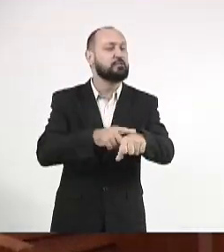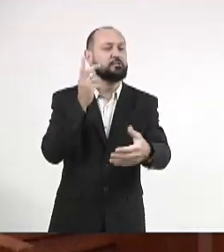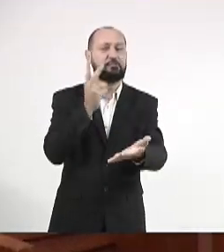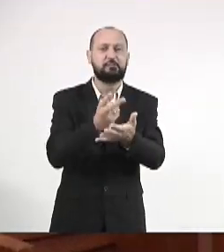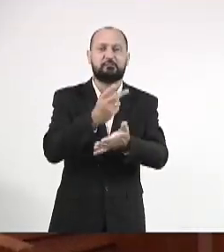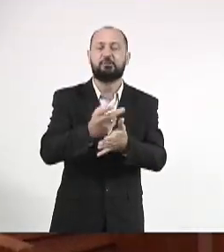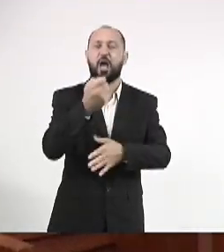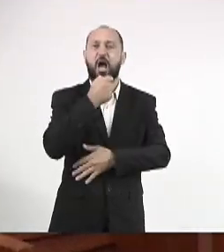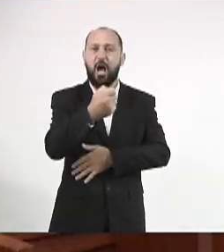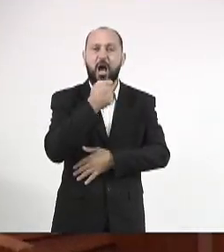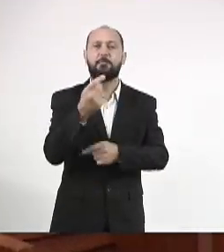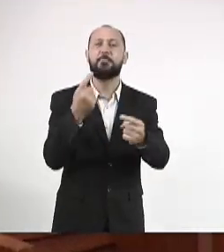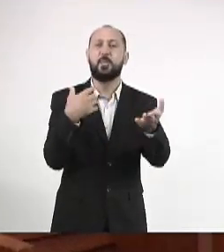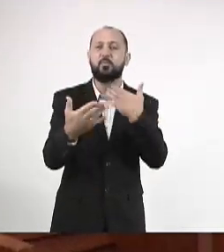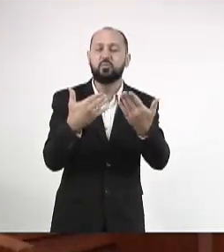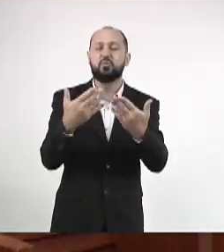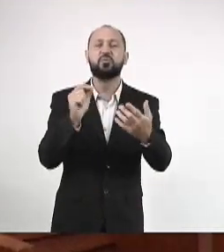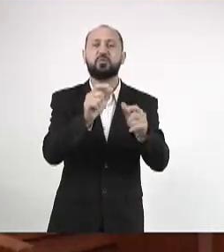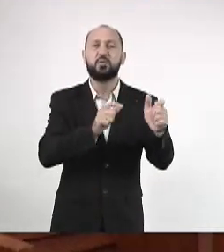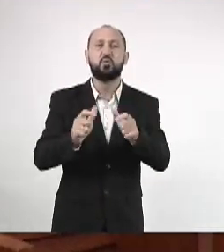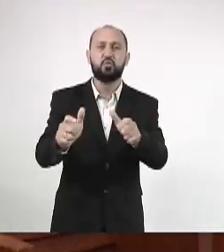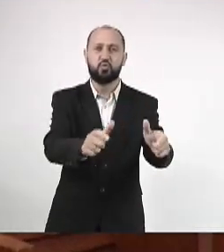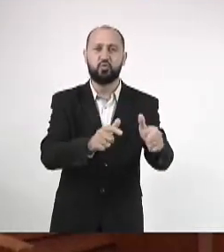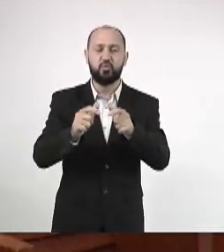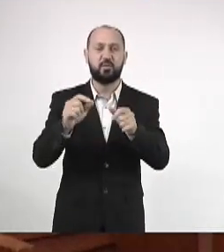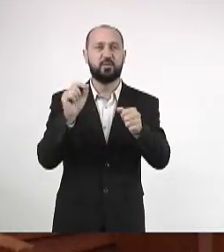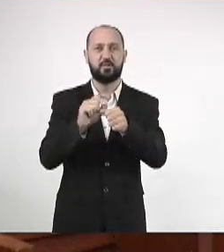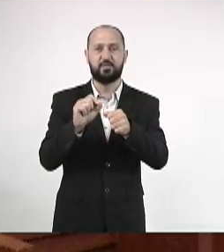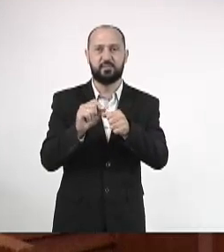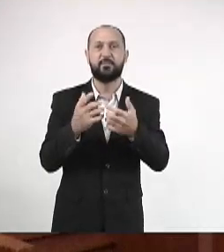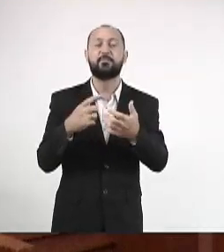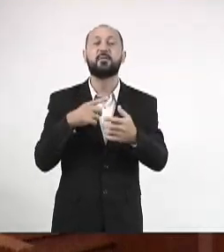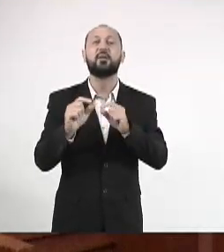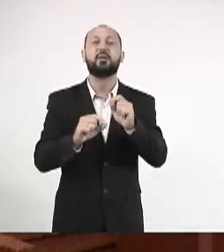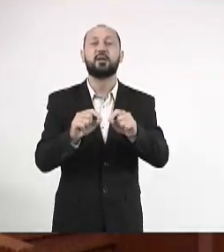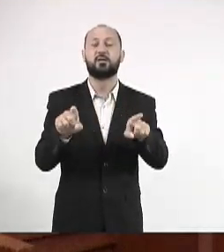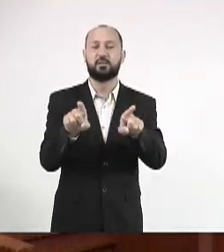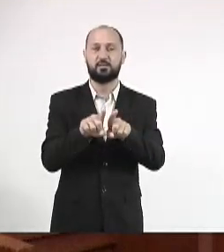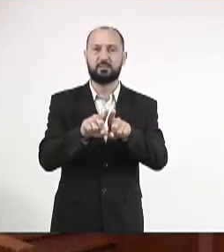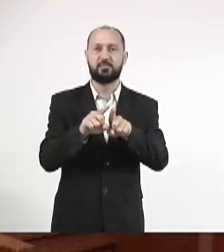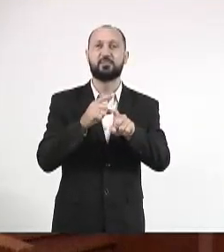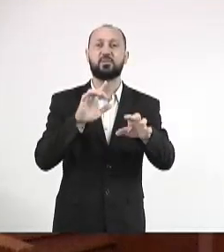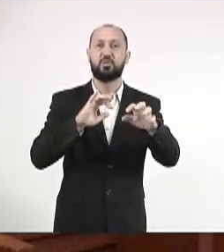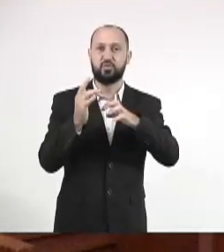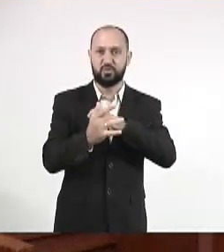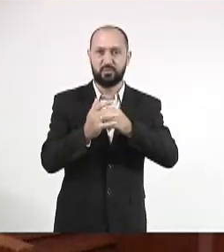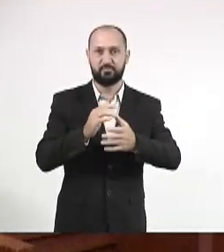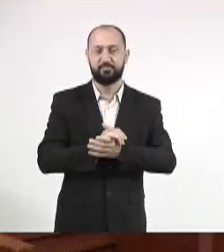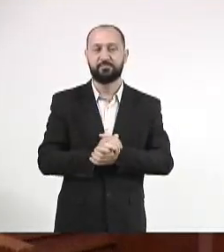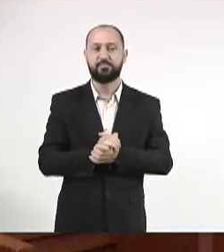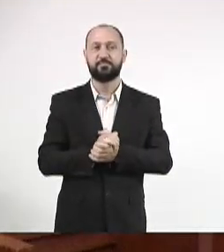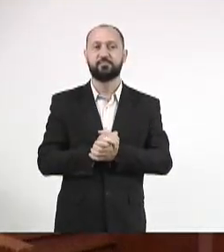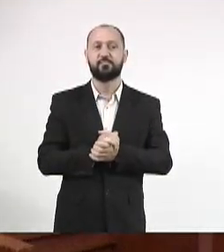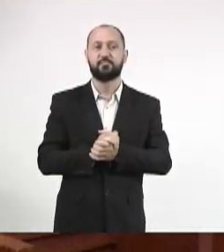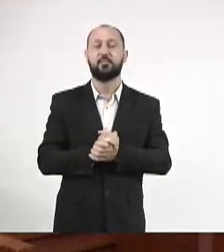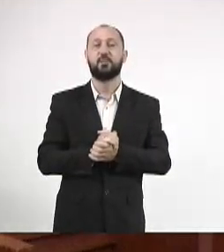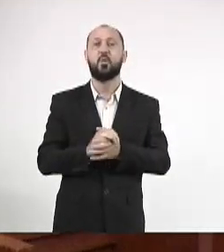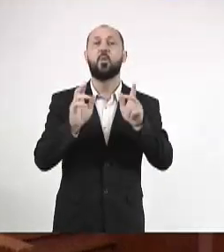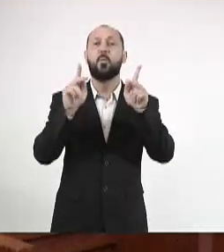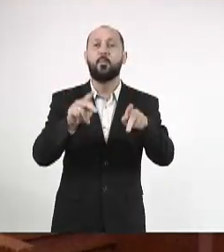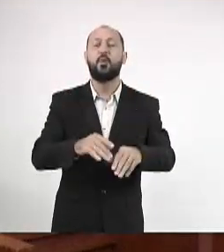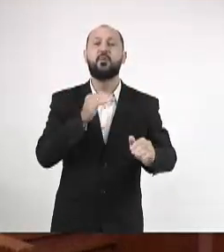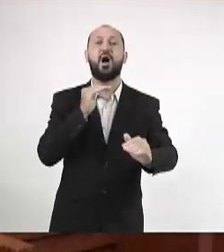enquetes, em todos os debates, em todos os espaços que está sendo colocado, inclusive nas redes sociais. O povo